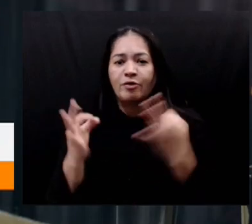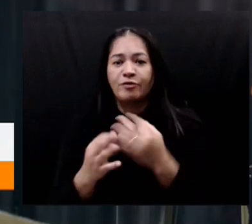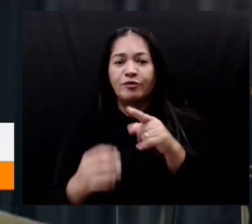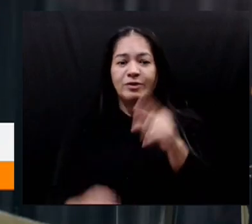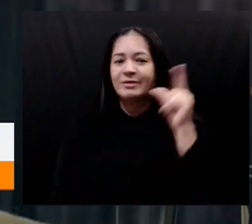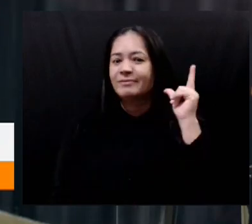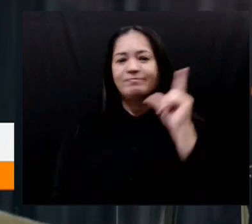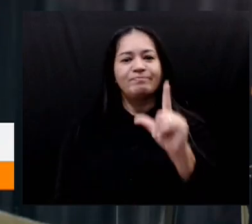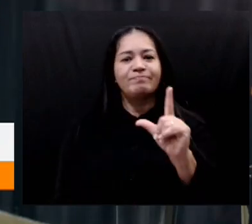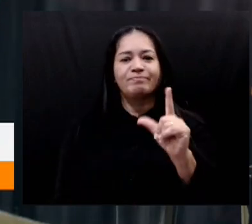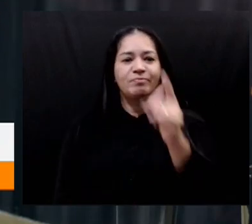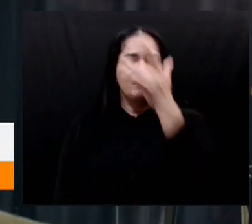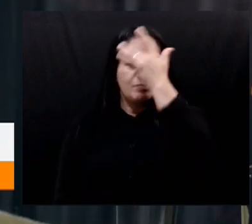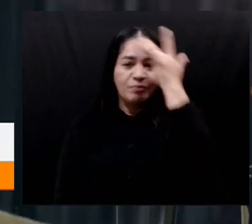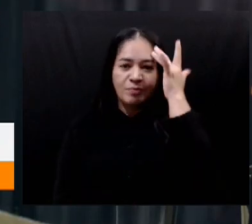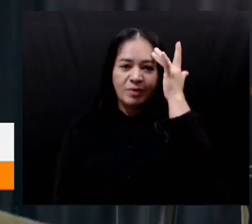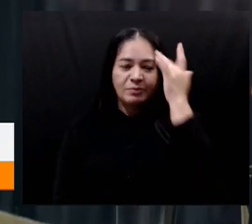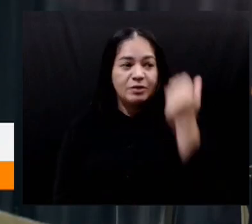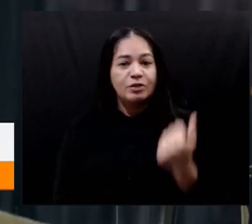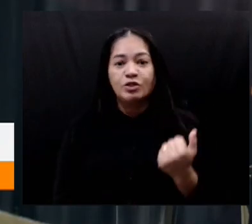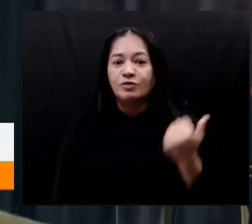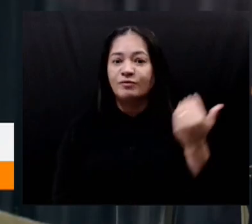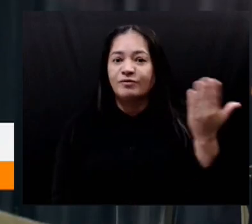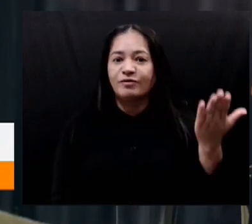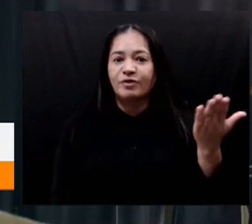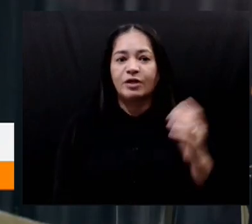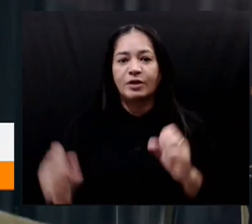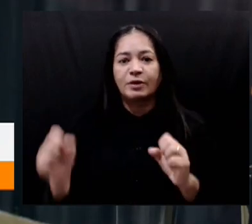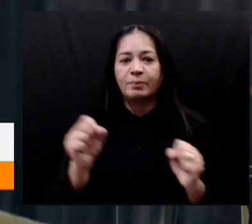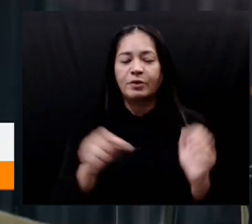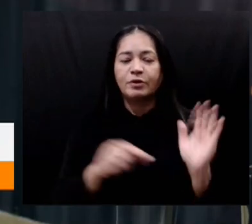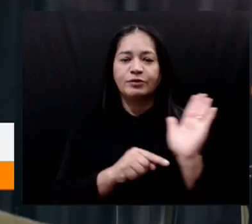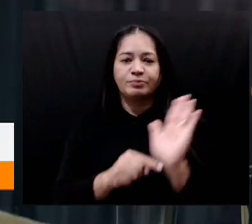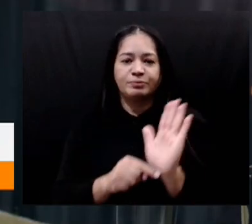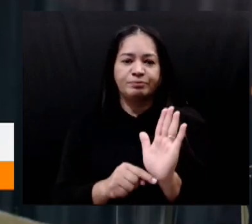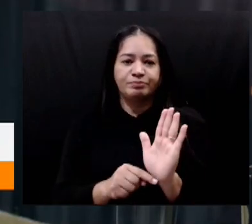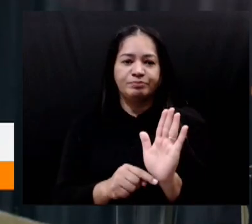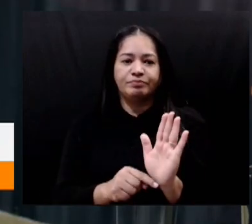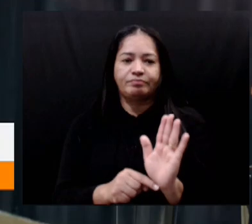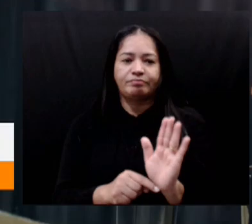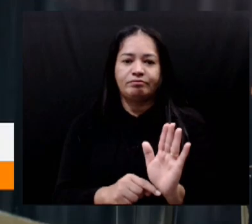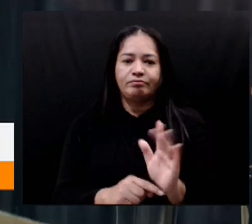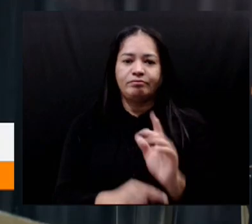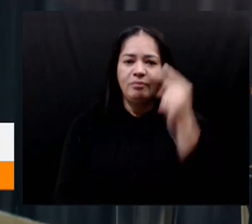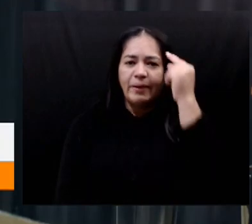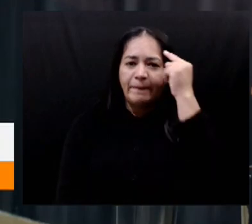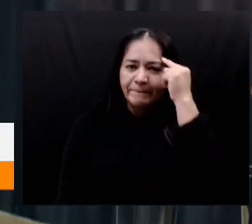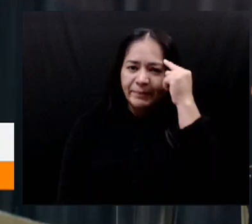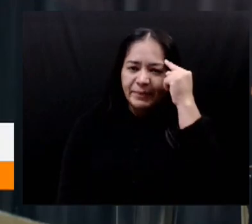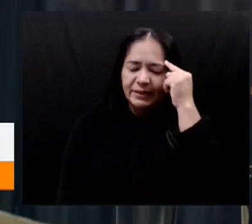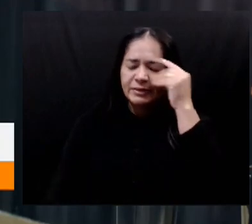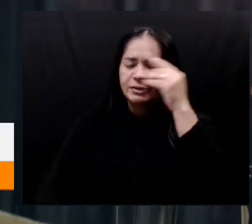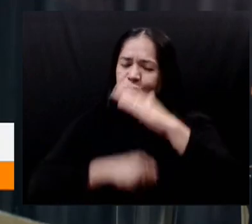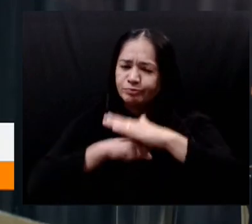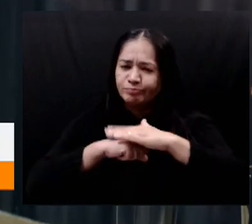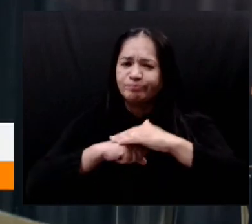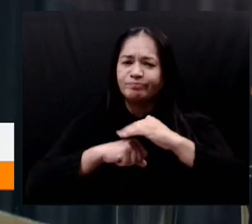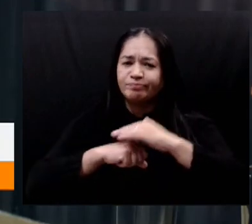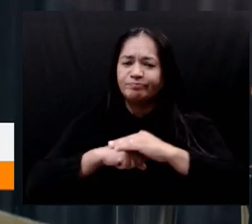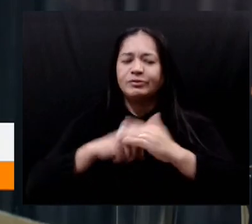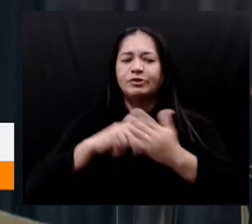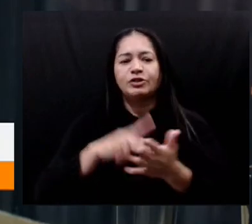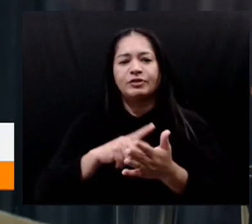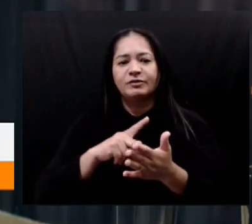pessoa de fora pode te ajudar, né. Então pensem muito com carinho mesmo na